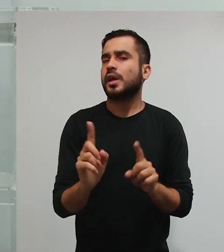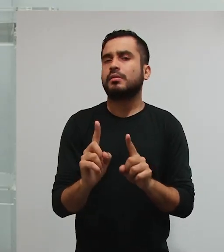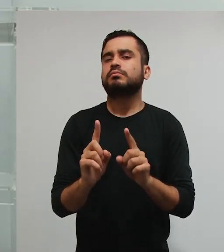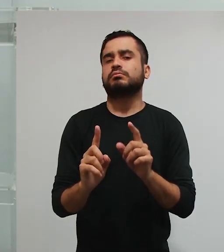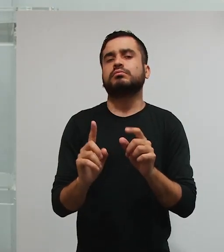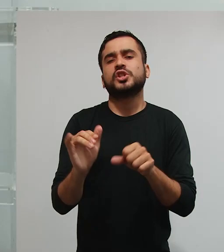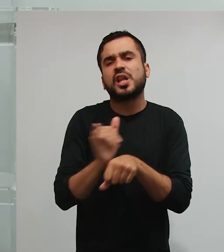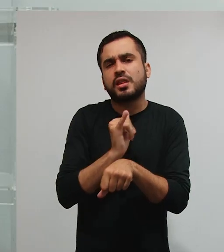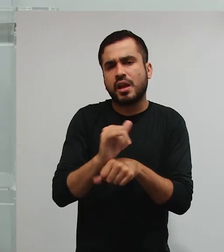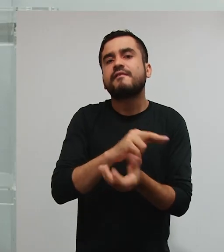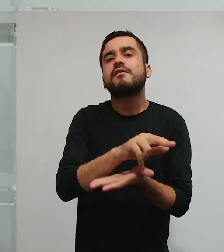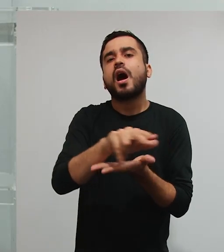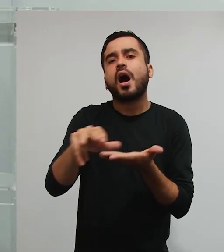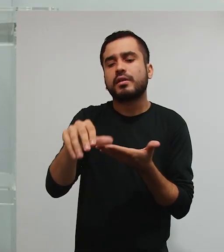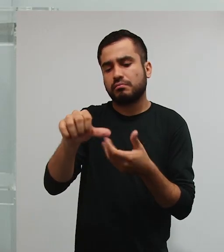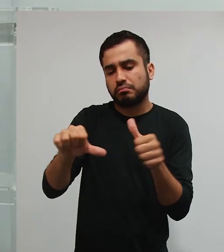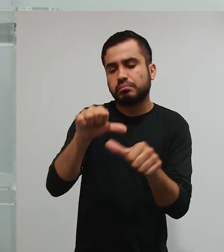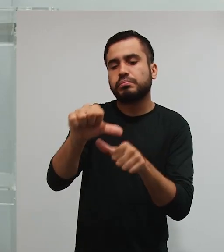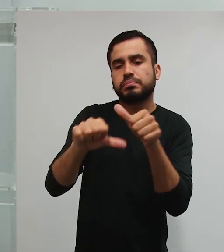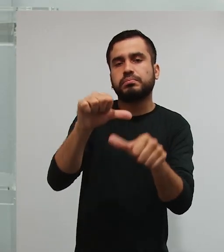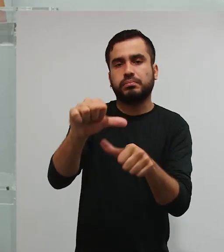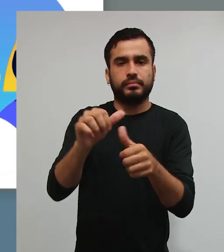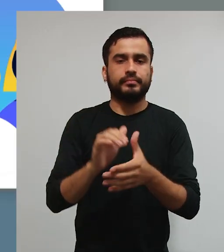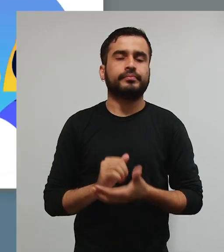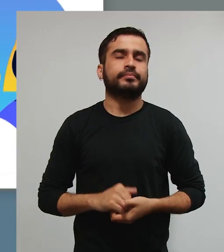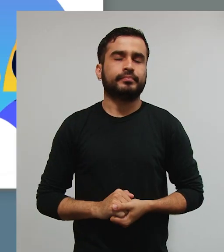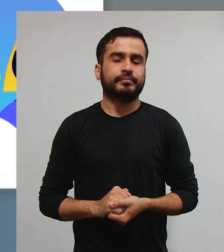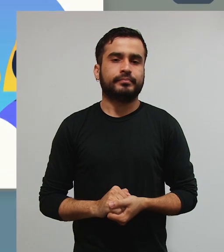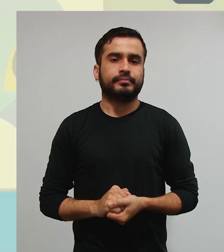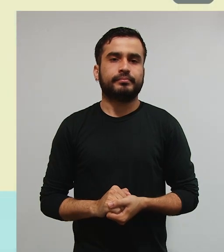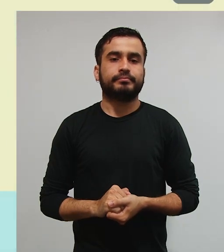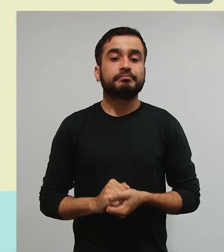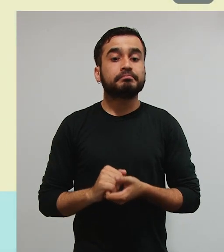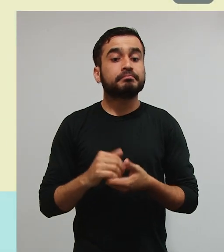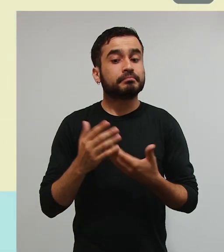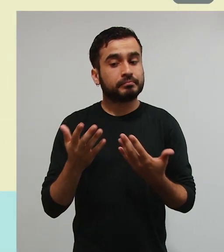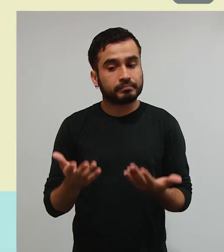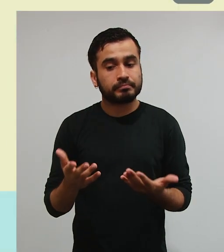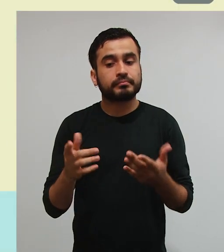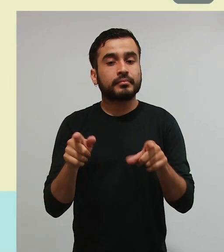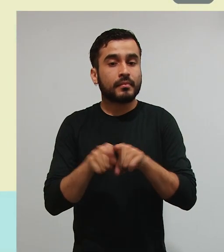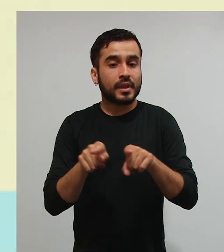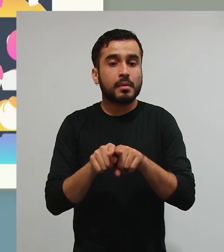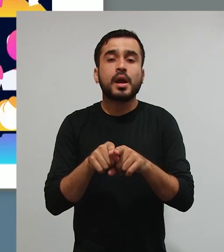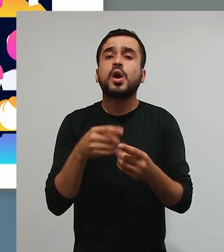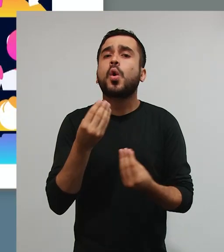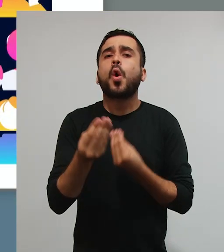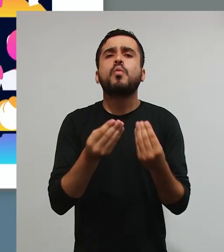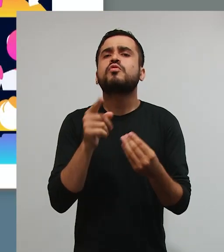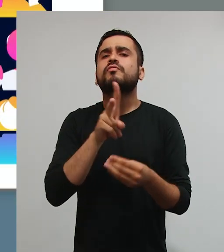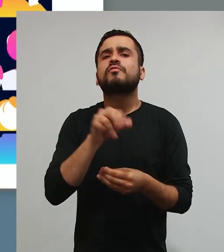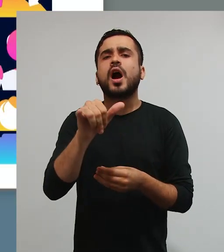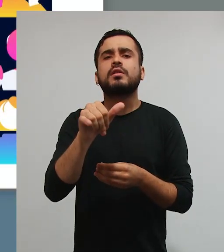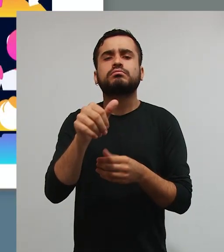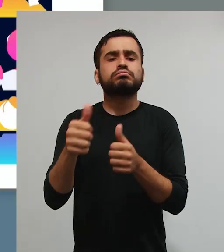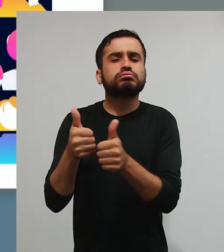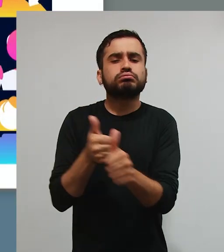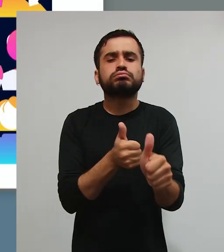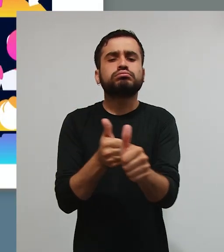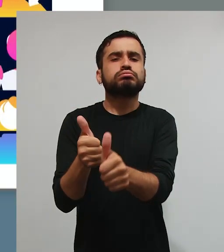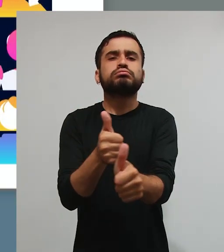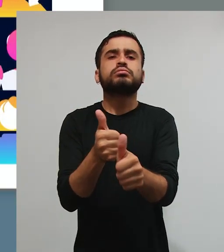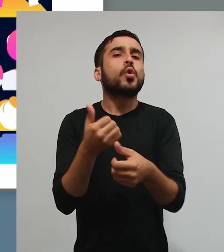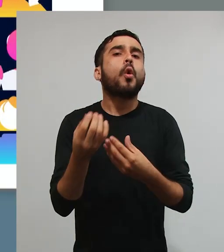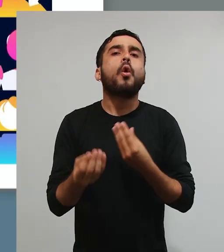mais efetiva uma formação, tá? E a condução. Como que você faz essa